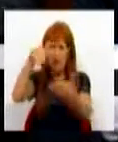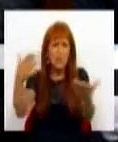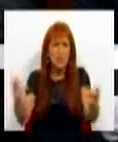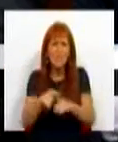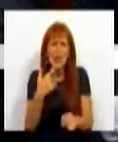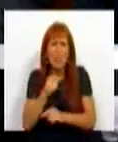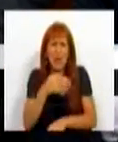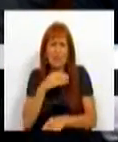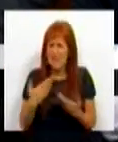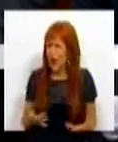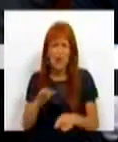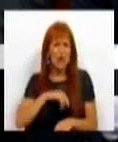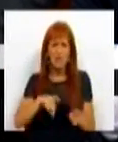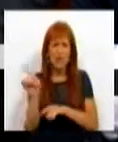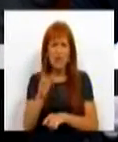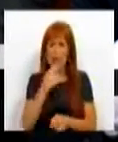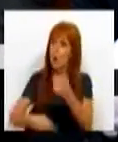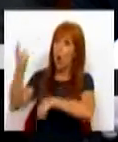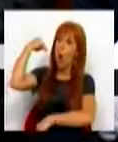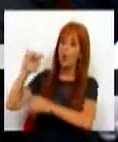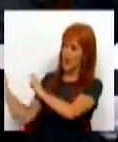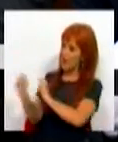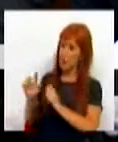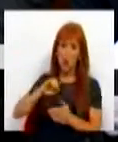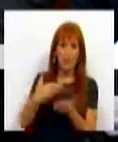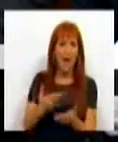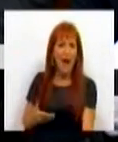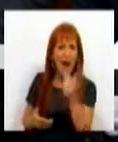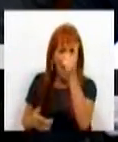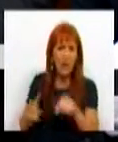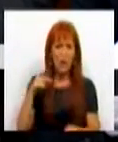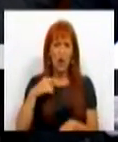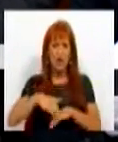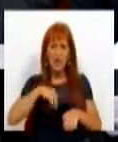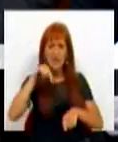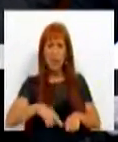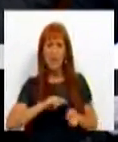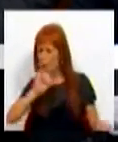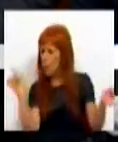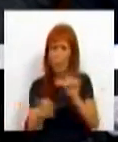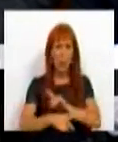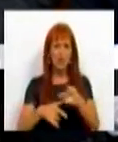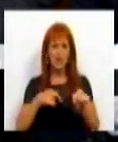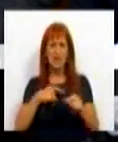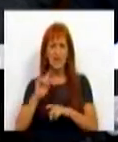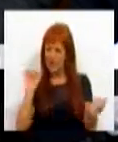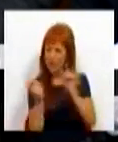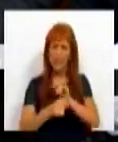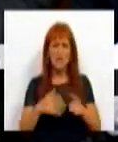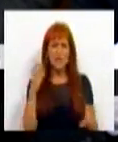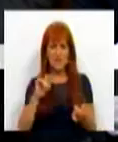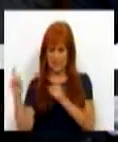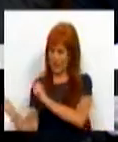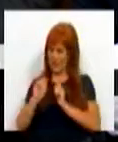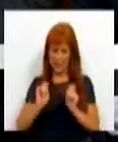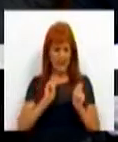e as consequências. Mas é que não podemos falar de agora, senhor deputado, sem falarmos aquilo que é a herança que os senhores nos deixaram. Porque o que nós estamos a fazer é contrariar, é reverter essa herança